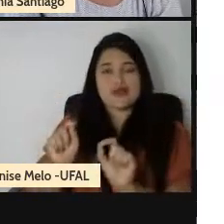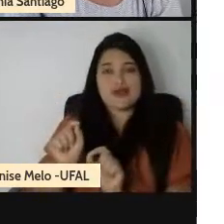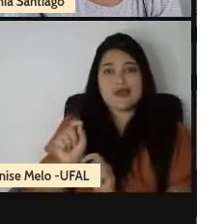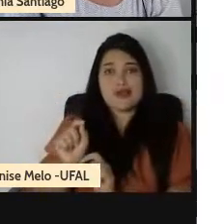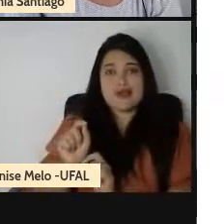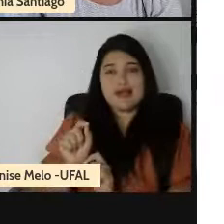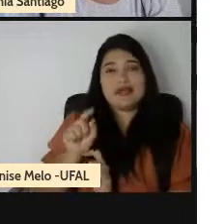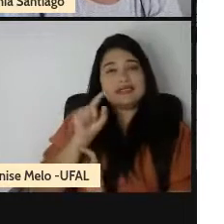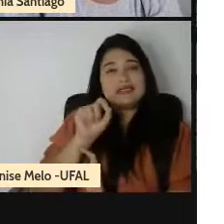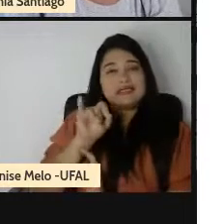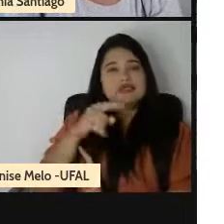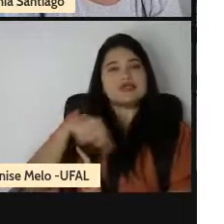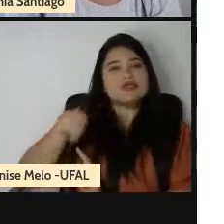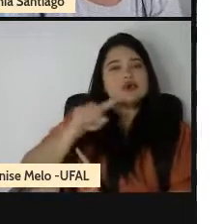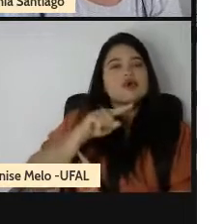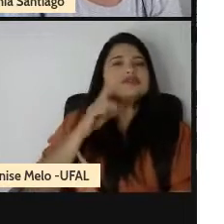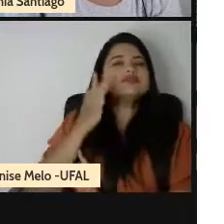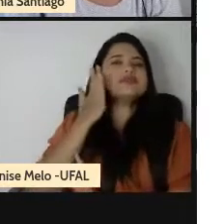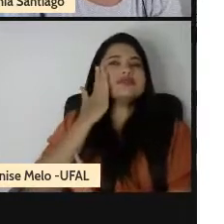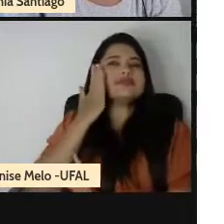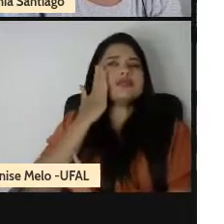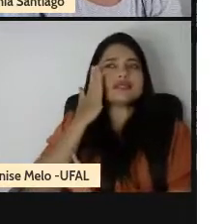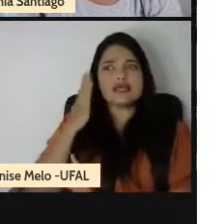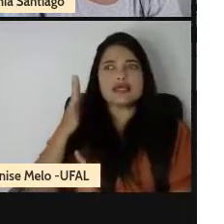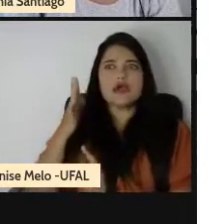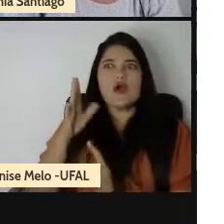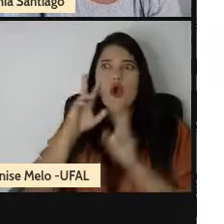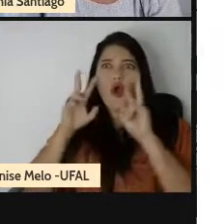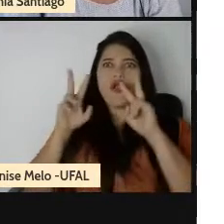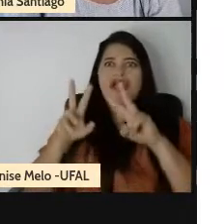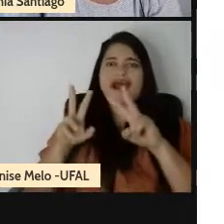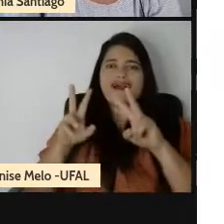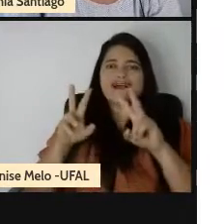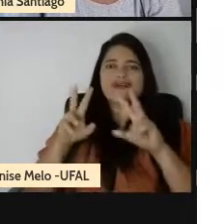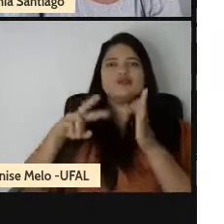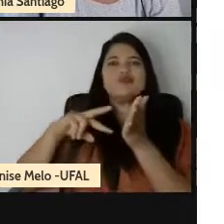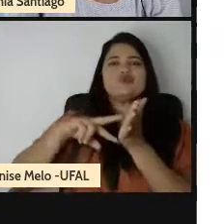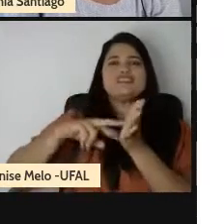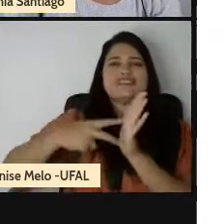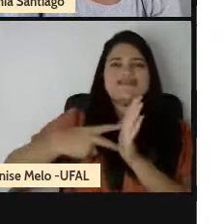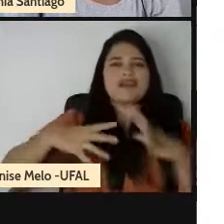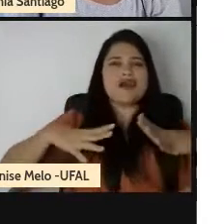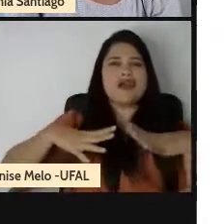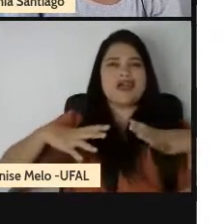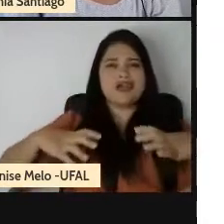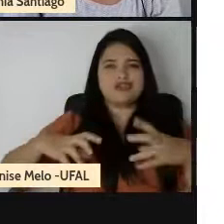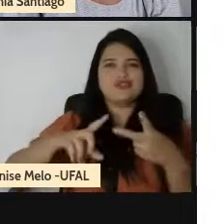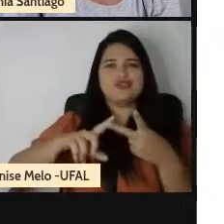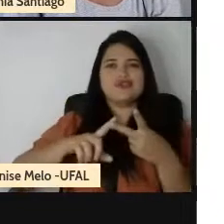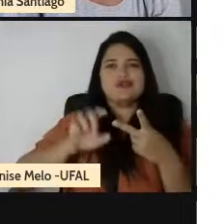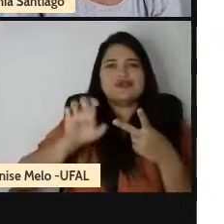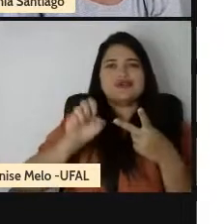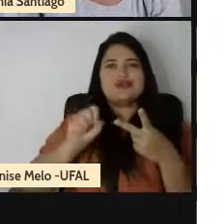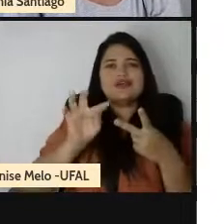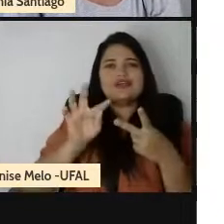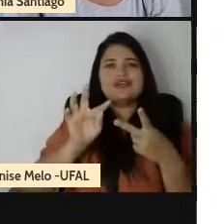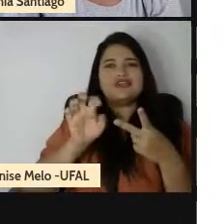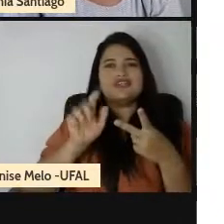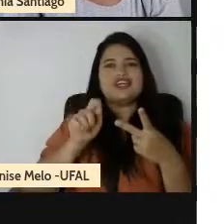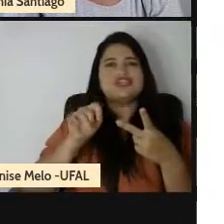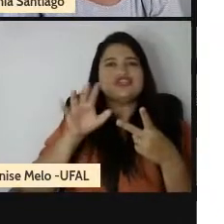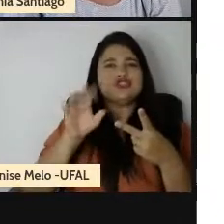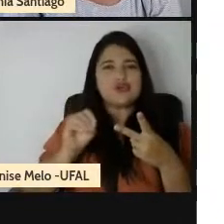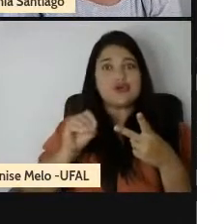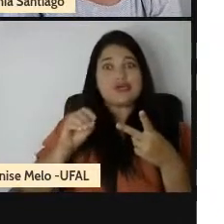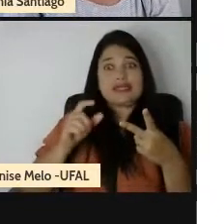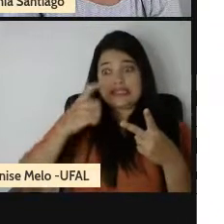aí olhando com esse olhar ético, né, estético, né, de como é que é o ato responsável da